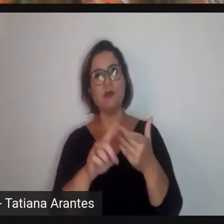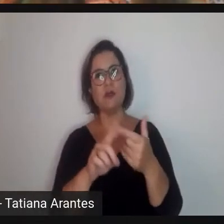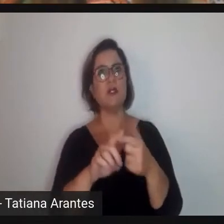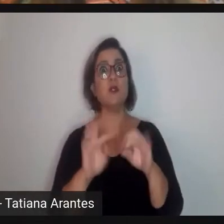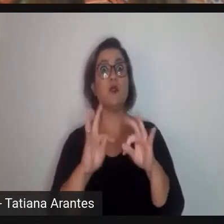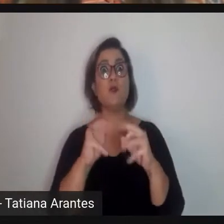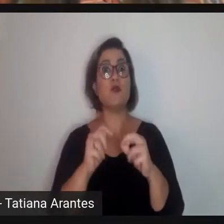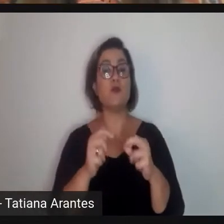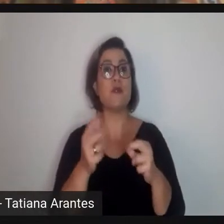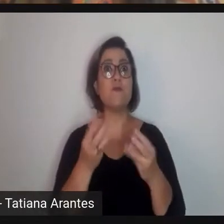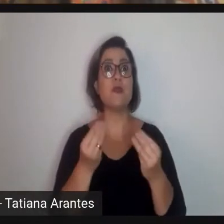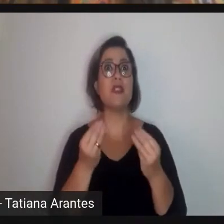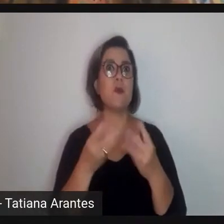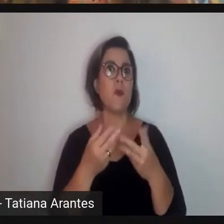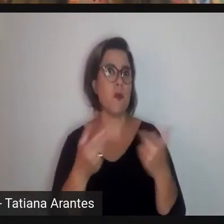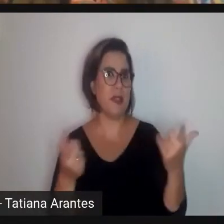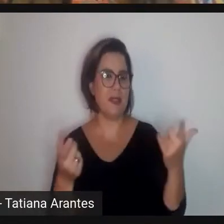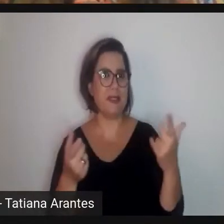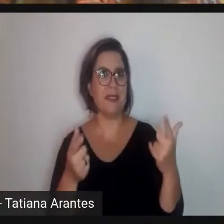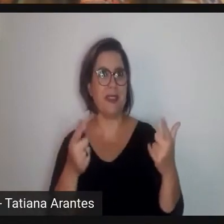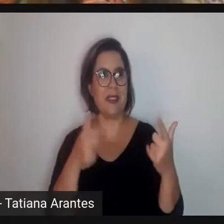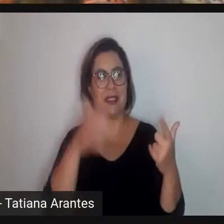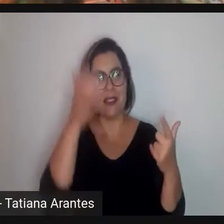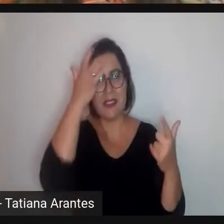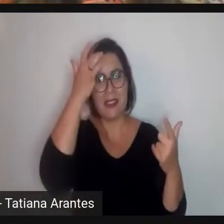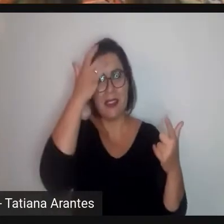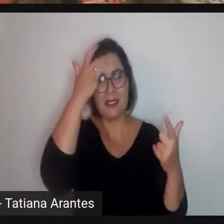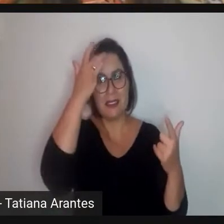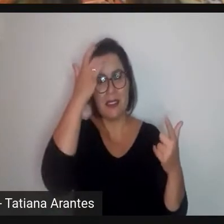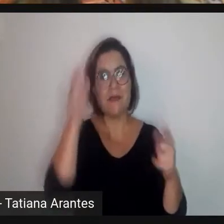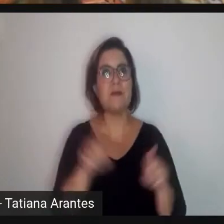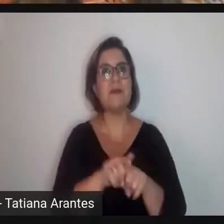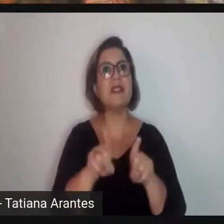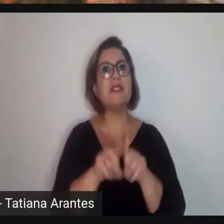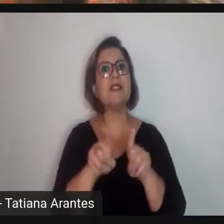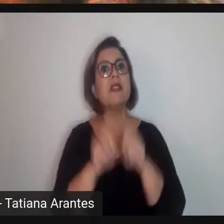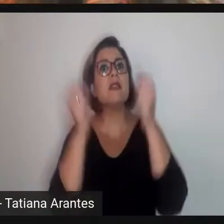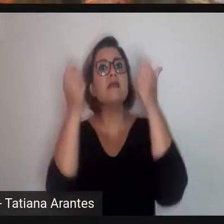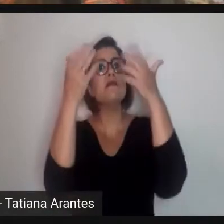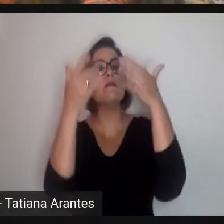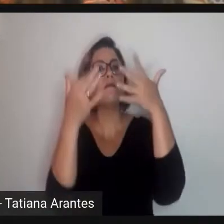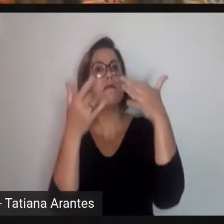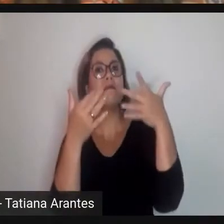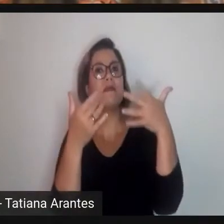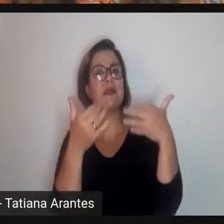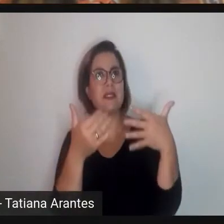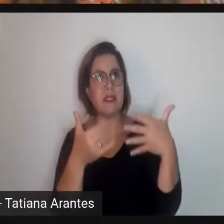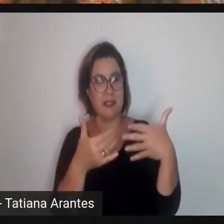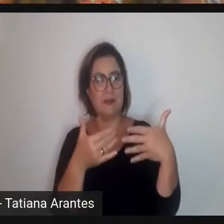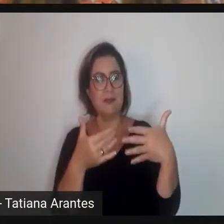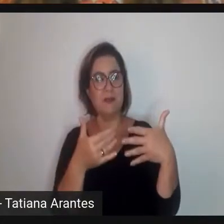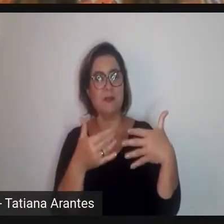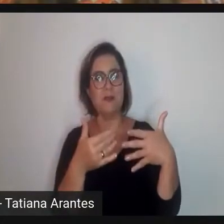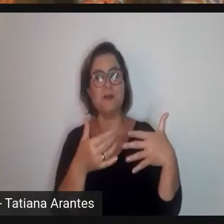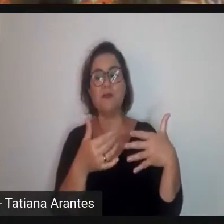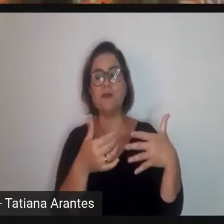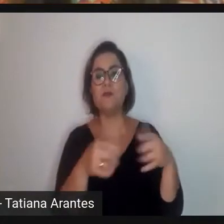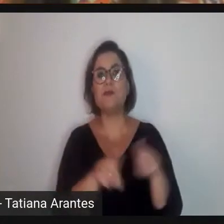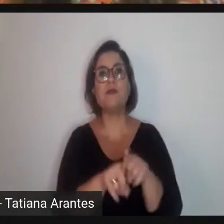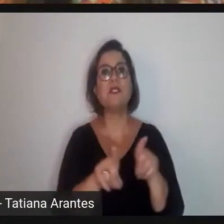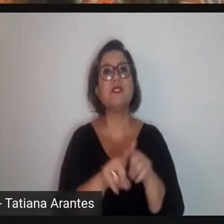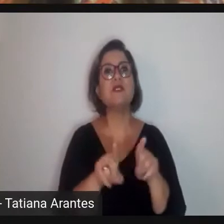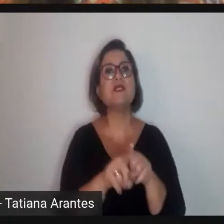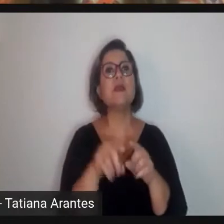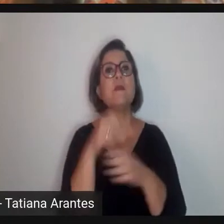correndo, todos eles vocês vão encontrar na descrição do evento, tá? E também os